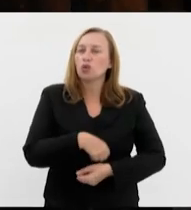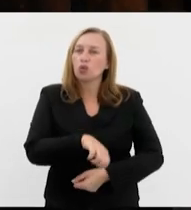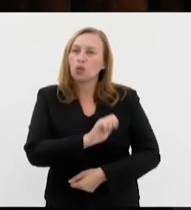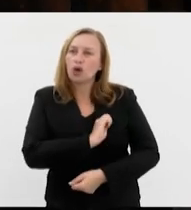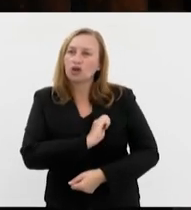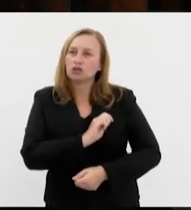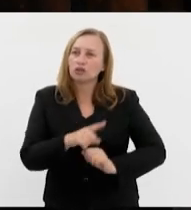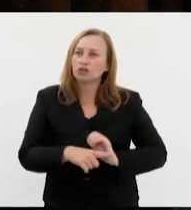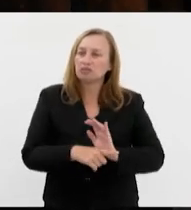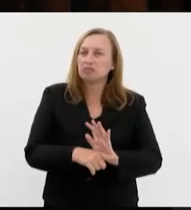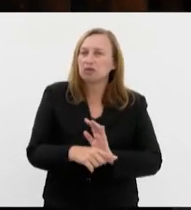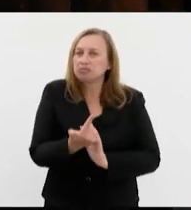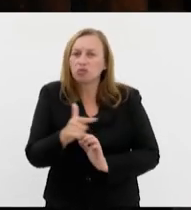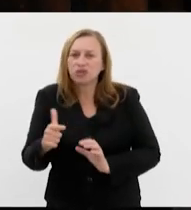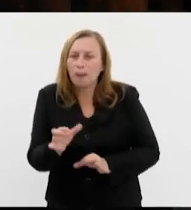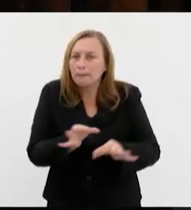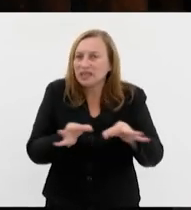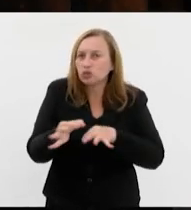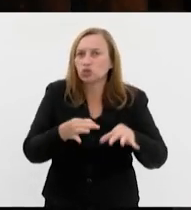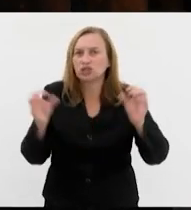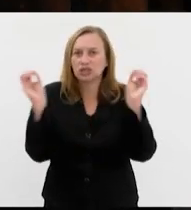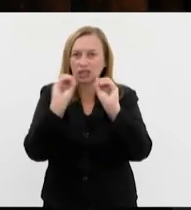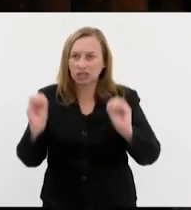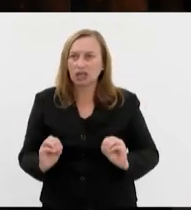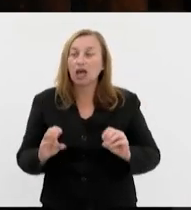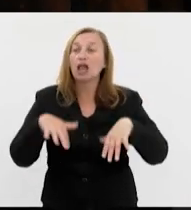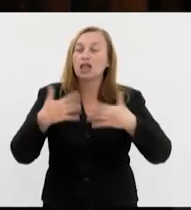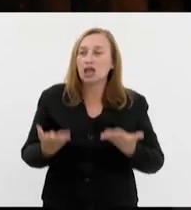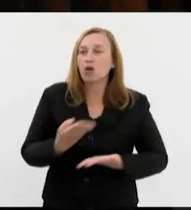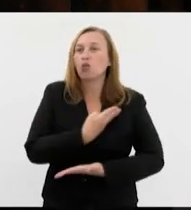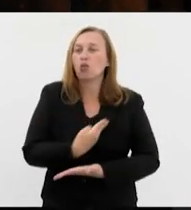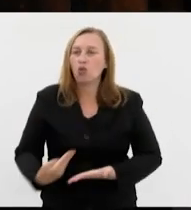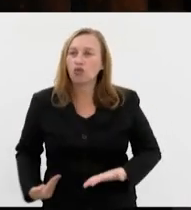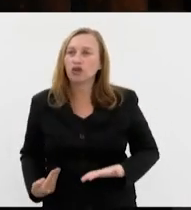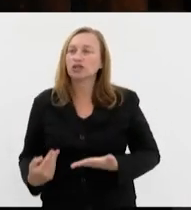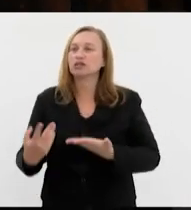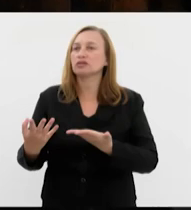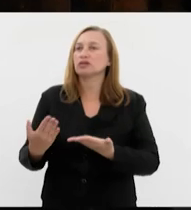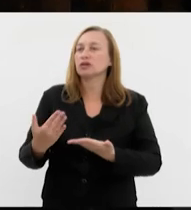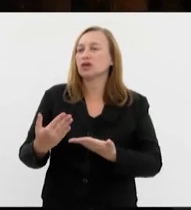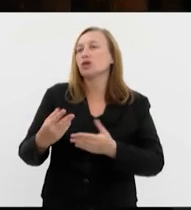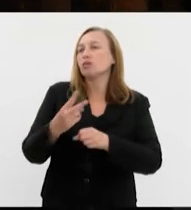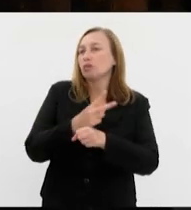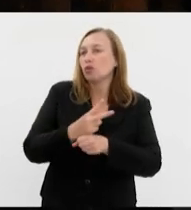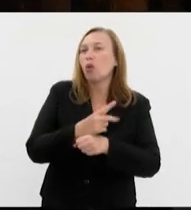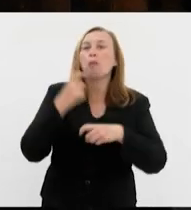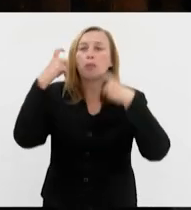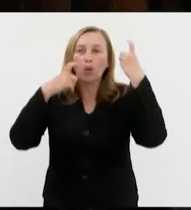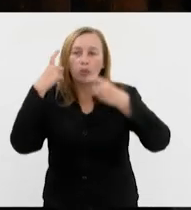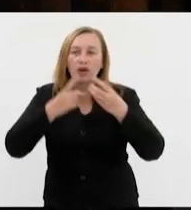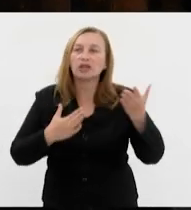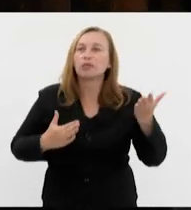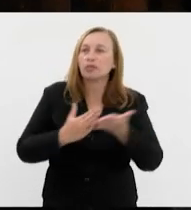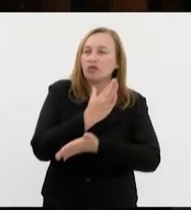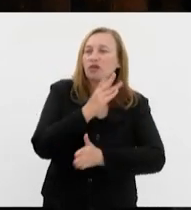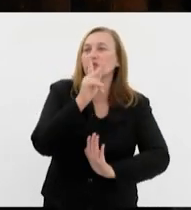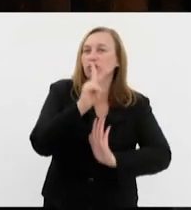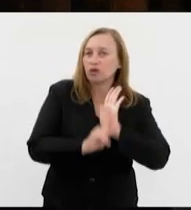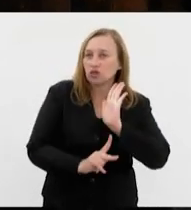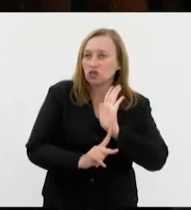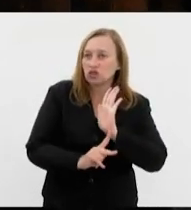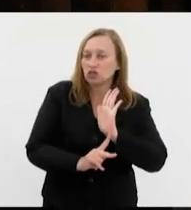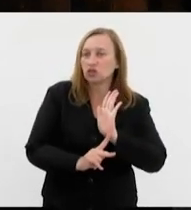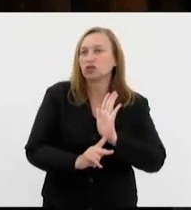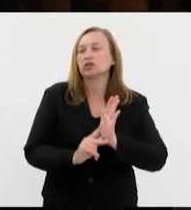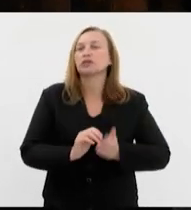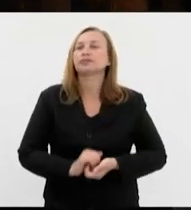sem apresentar um plano. Então o governo nos procurou, preocupado em aprovar esse projeto com o